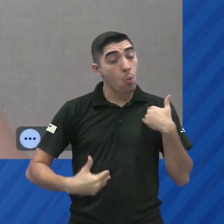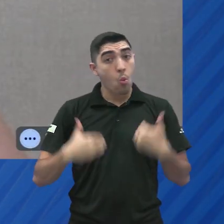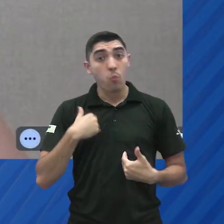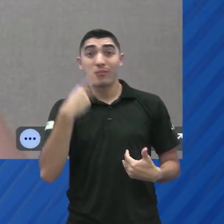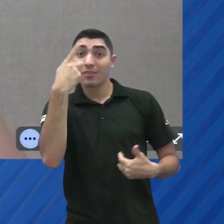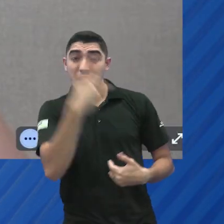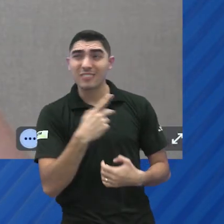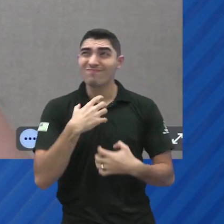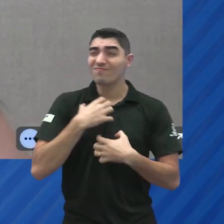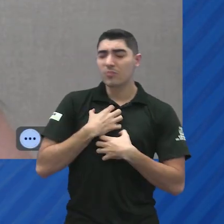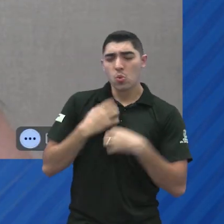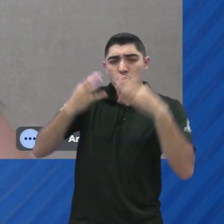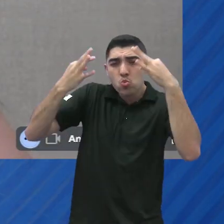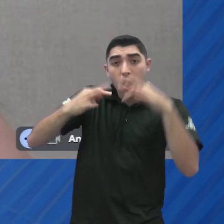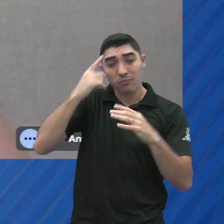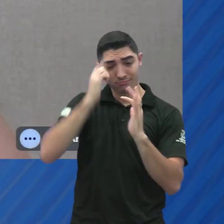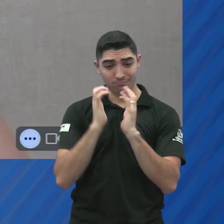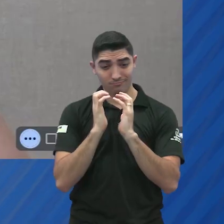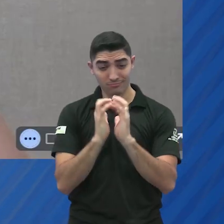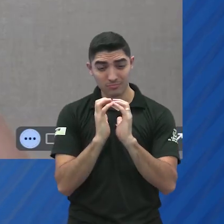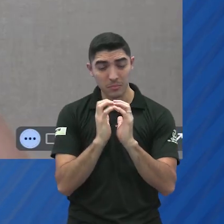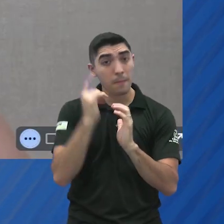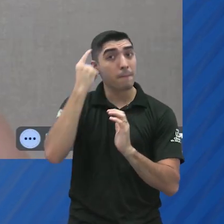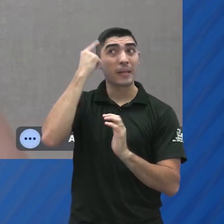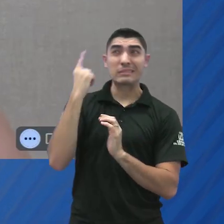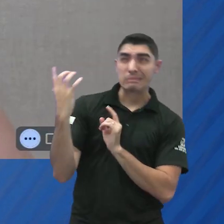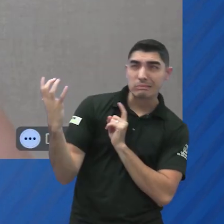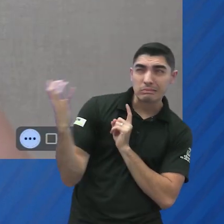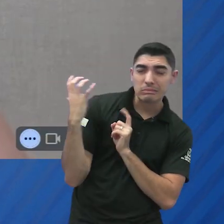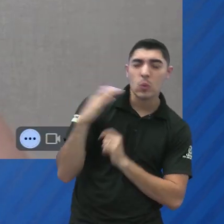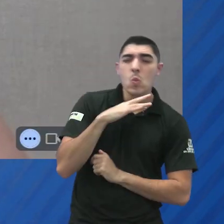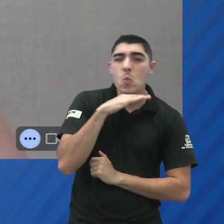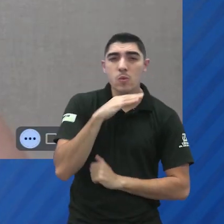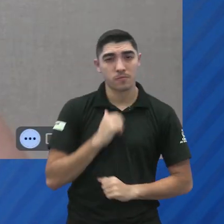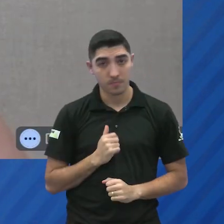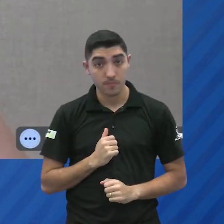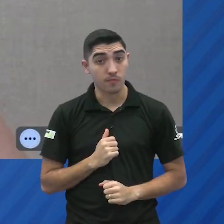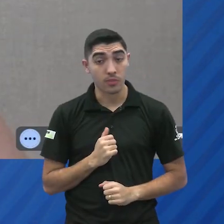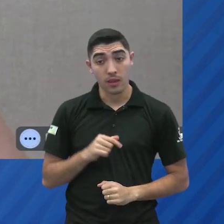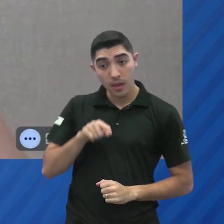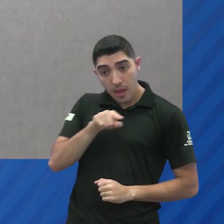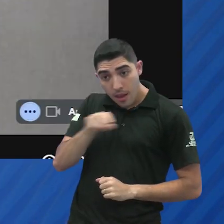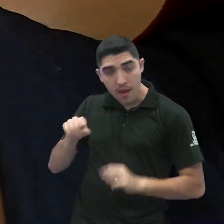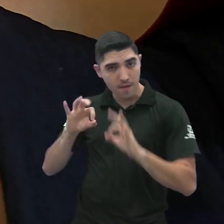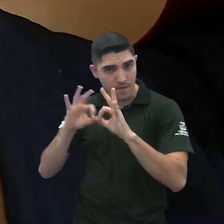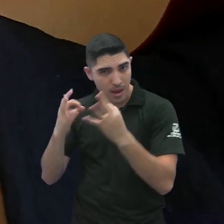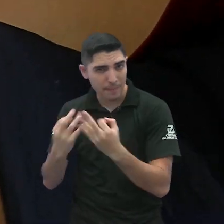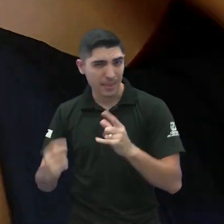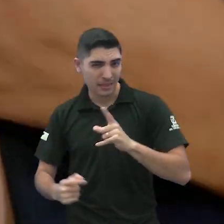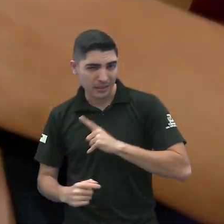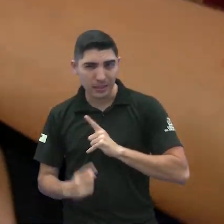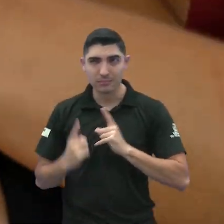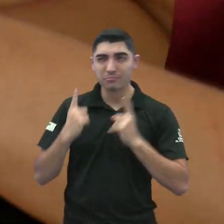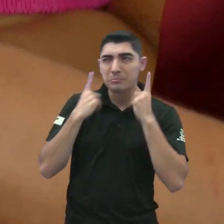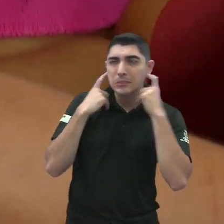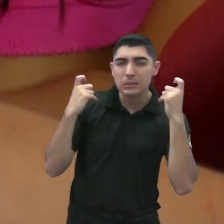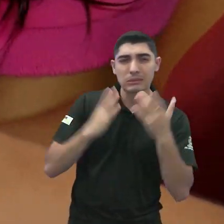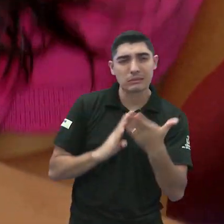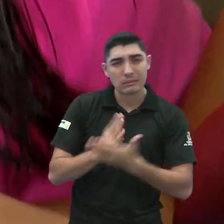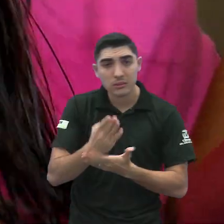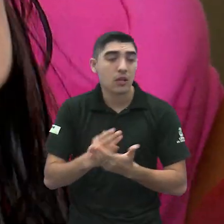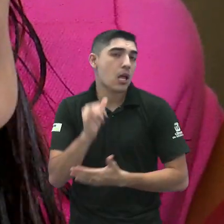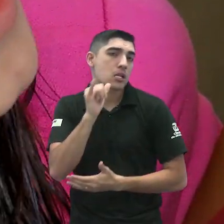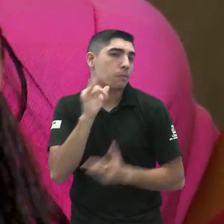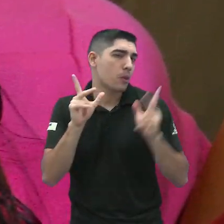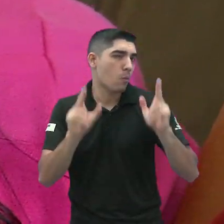uma resposta fisiológica a uma sensação que o cérebro ele interpreta como ameaçadora. Para famílias com crianças sensíveis